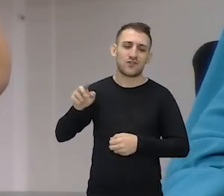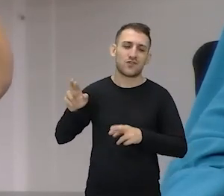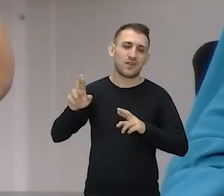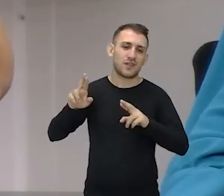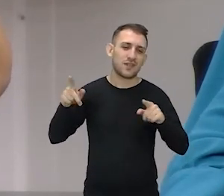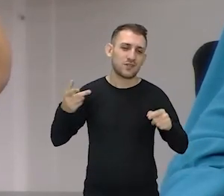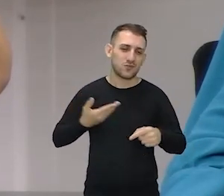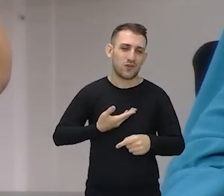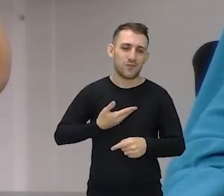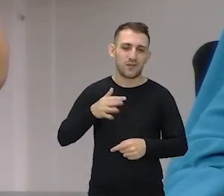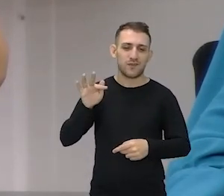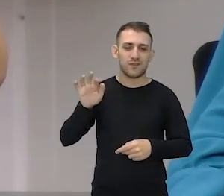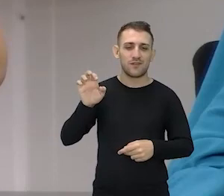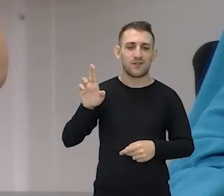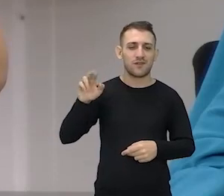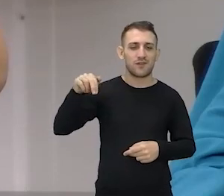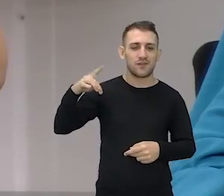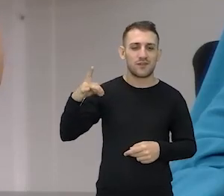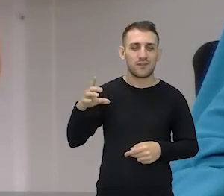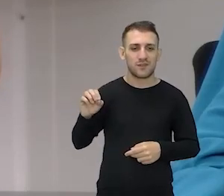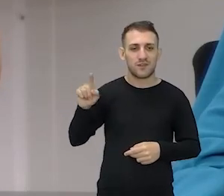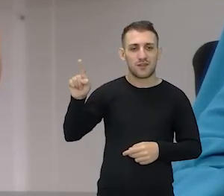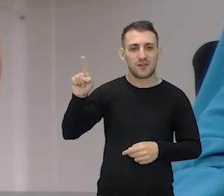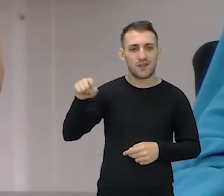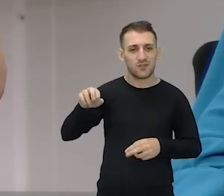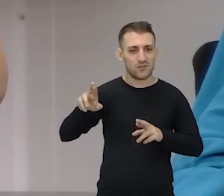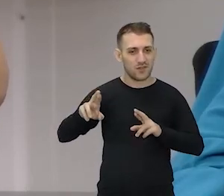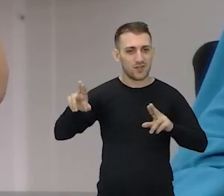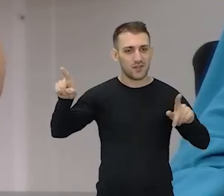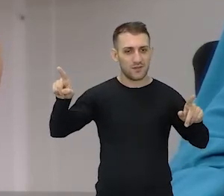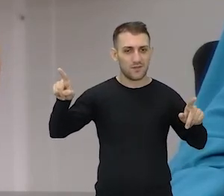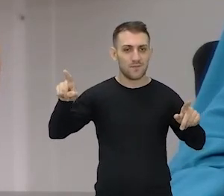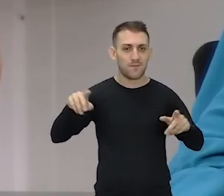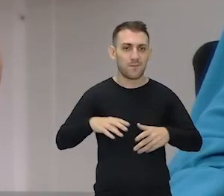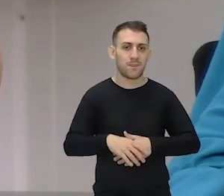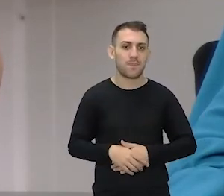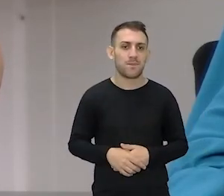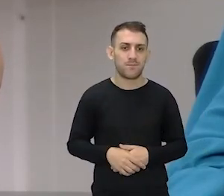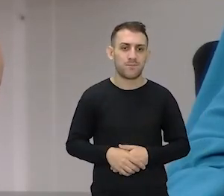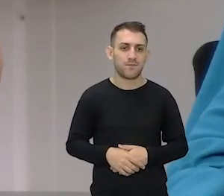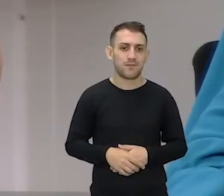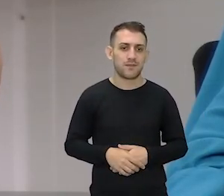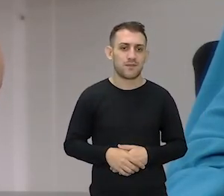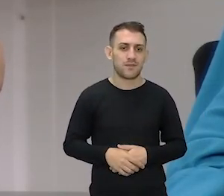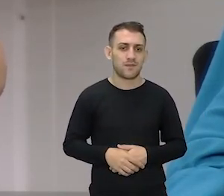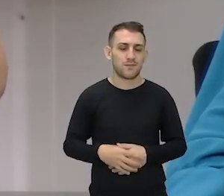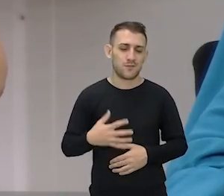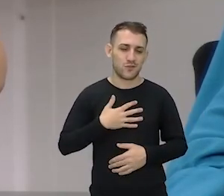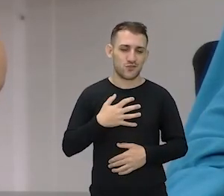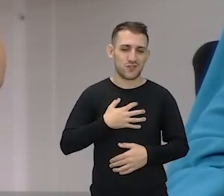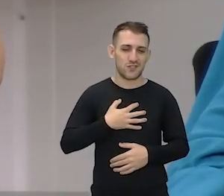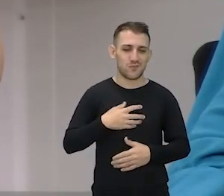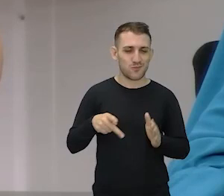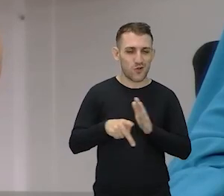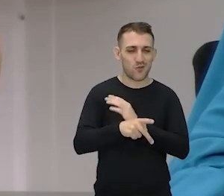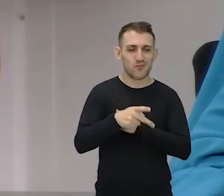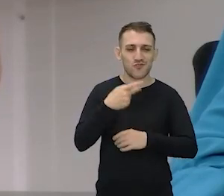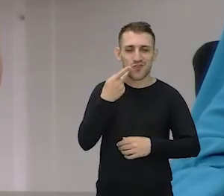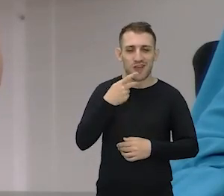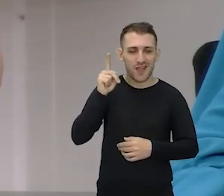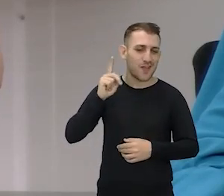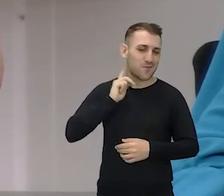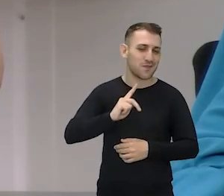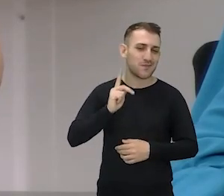está lá no fim do estado, a gente está lá na ponta, aí o meu sotaque mineiro, né? Nós somos